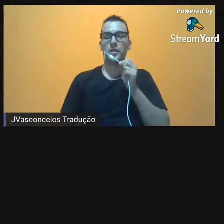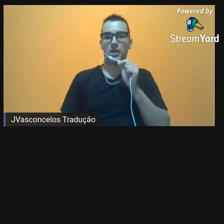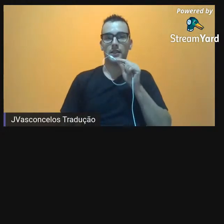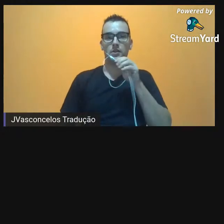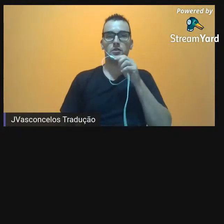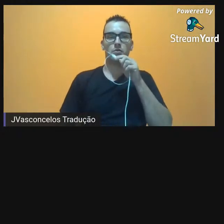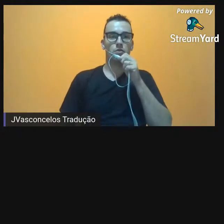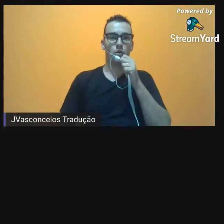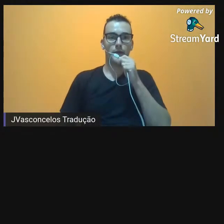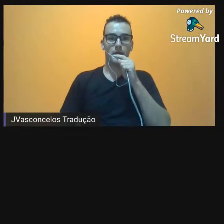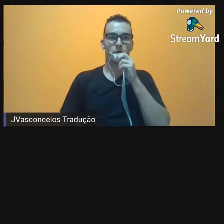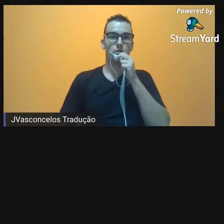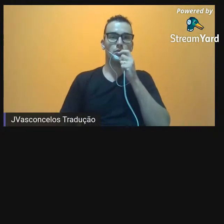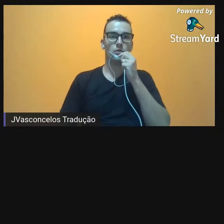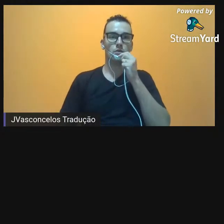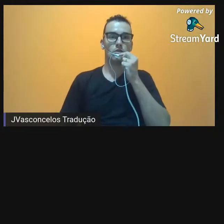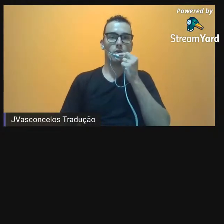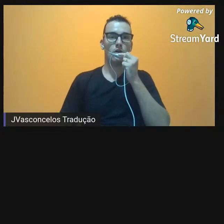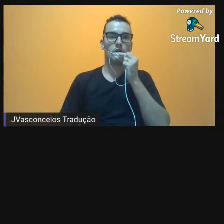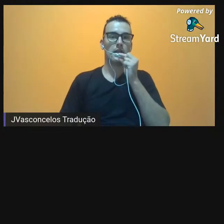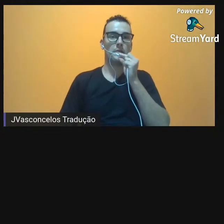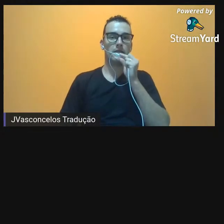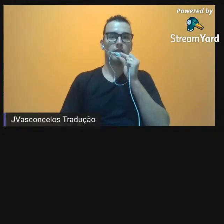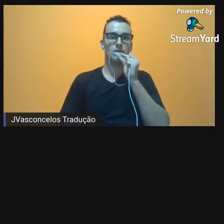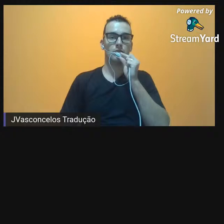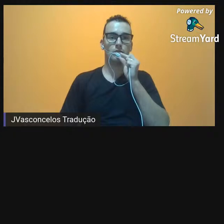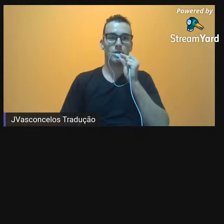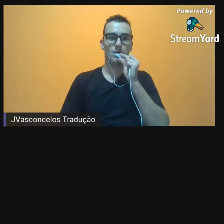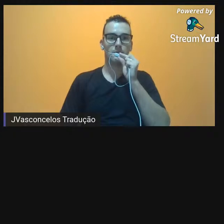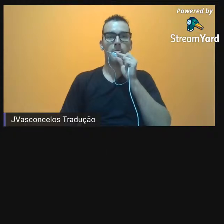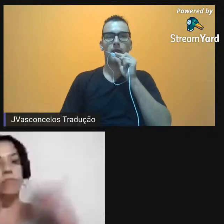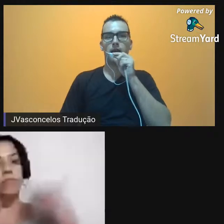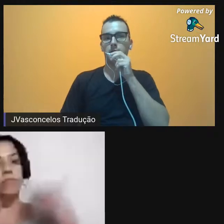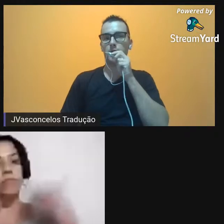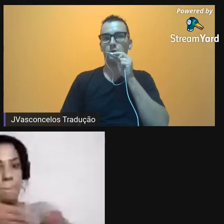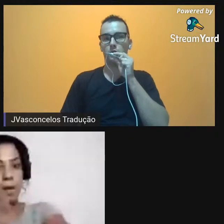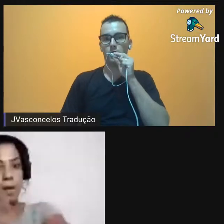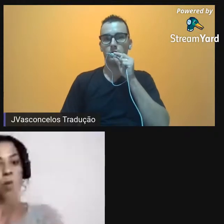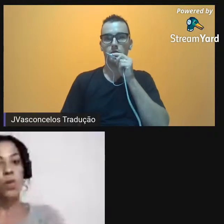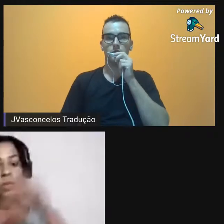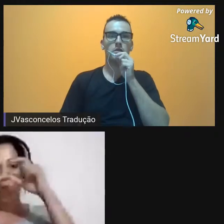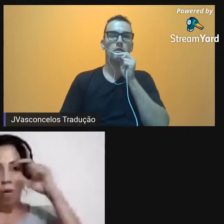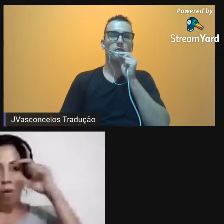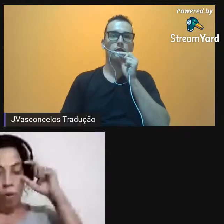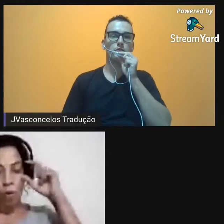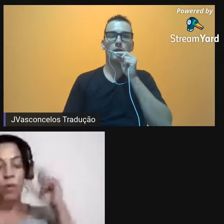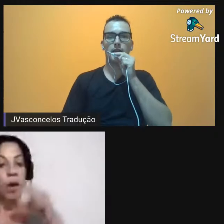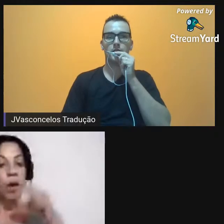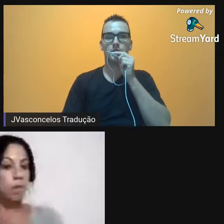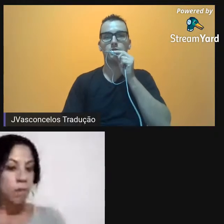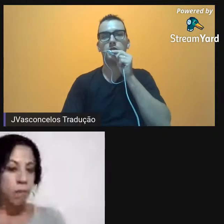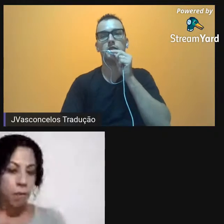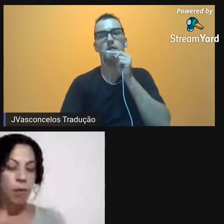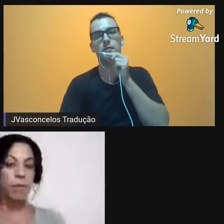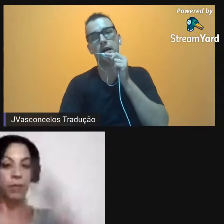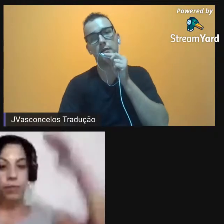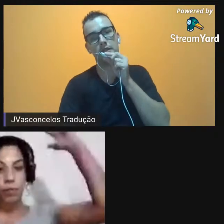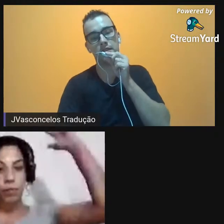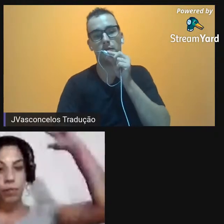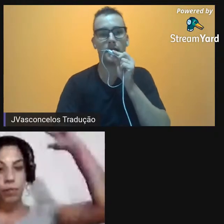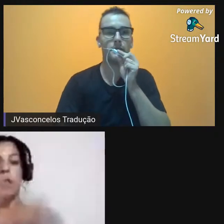Meu nome é Jaderson, sou branco, estou usando óculos em armação escura, cabelo curto, fundo laranja,